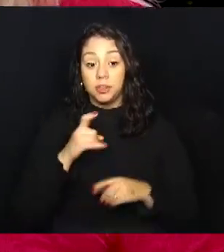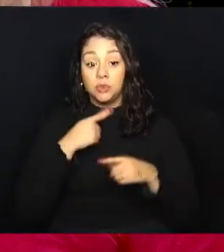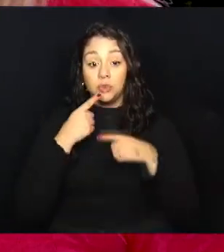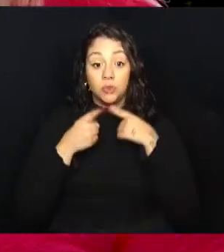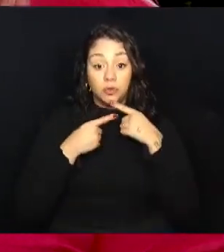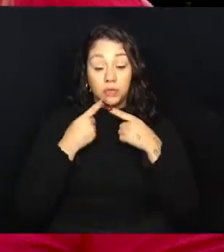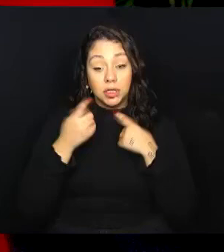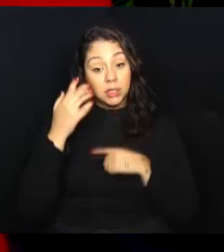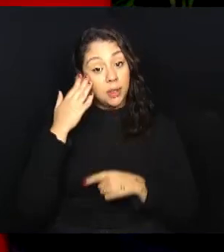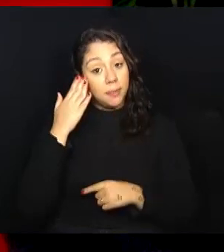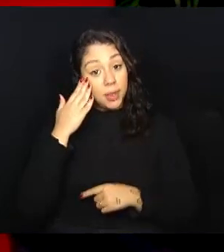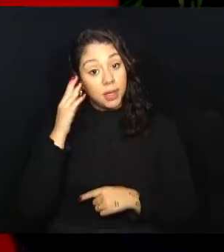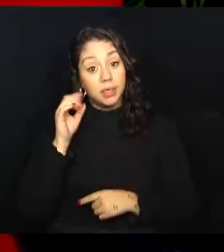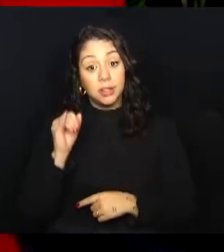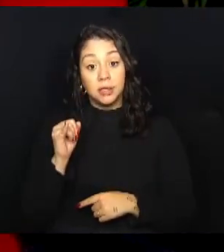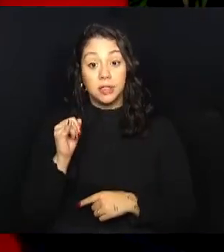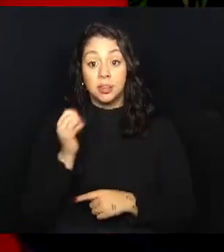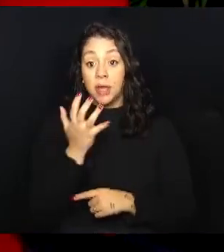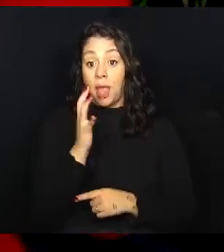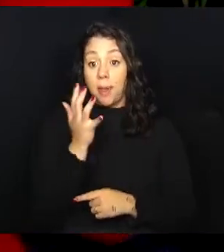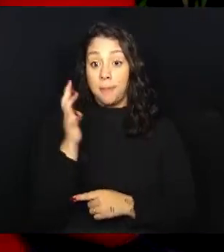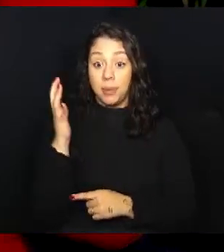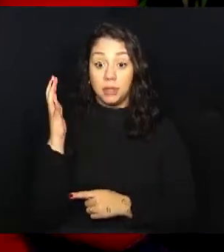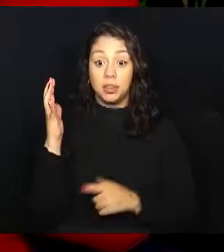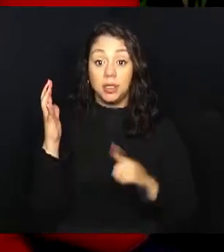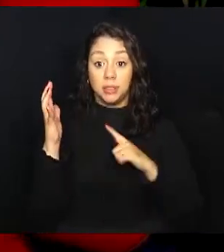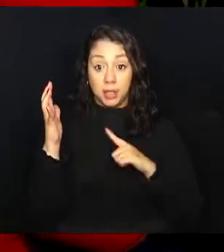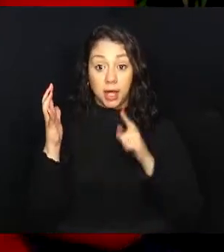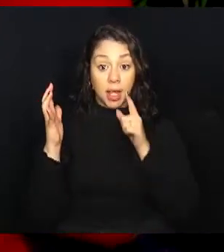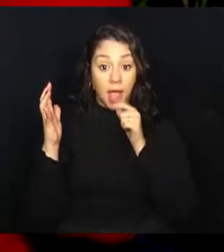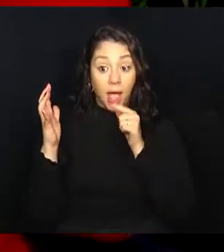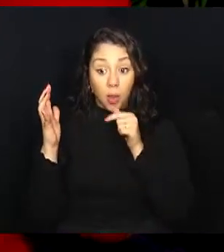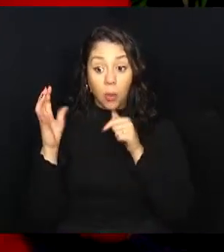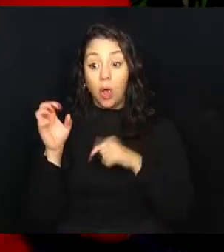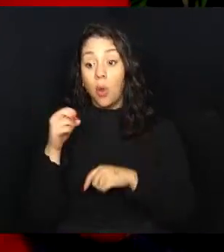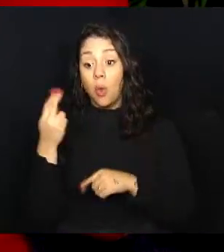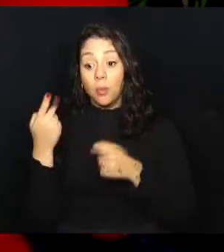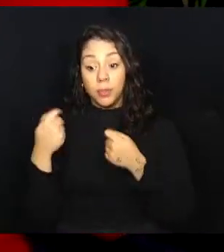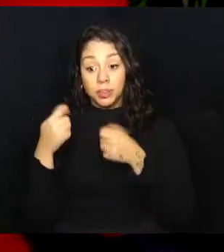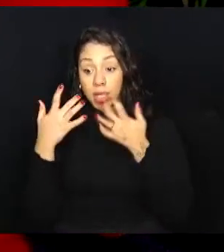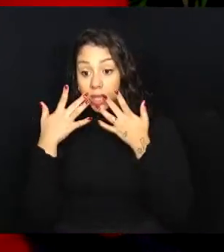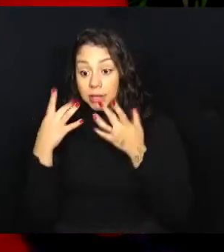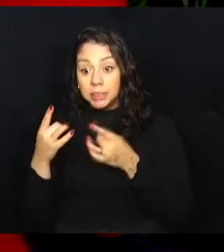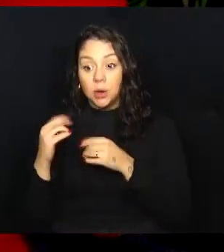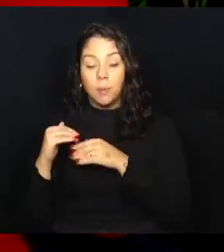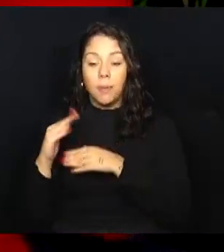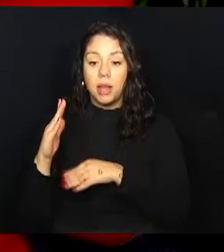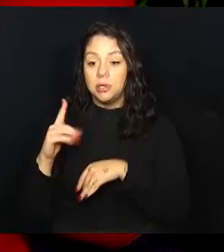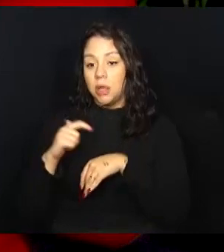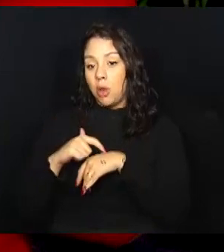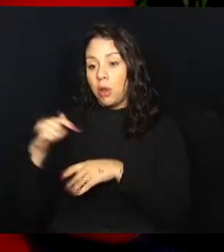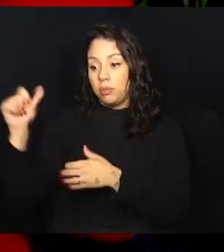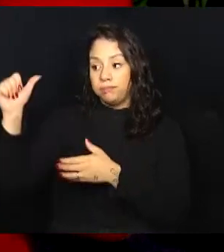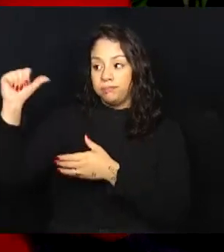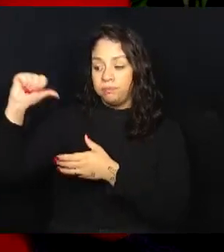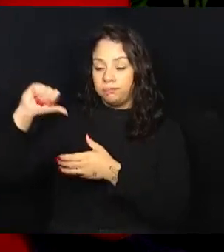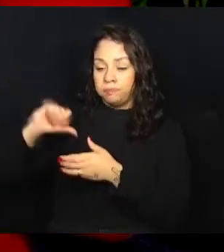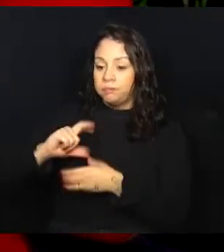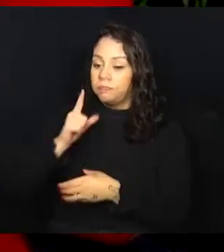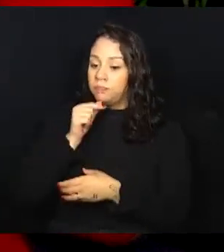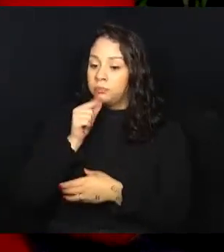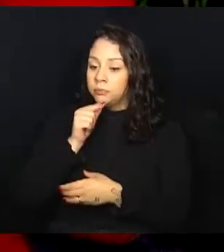seca tanto a terra. Se você tem dúvidas em saber se a sua planta está com água suficiente ou precisa de